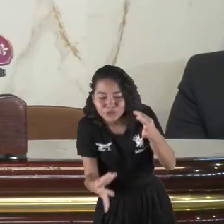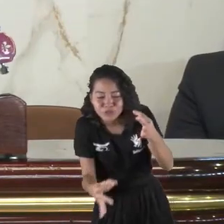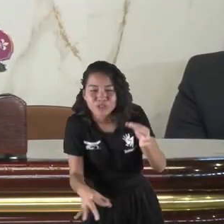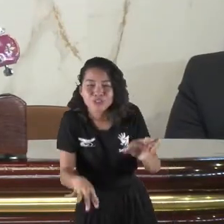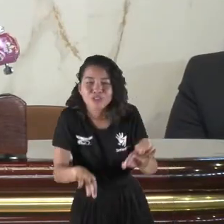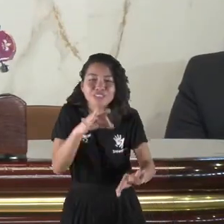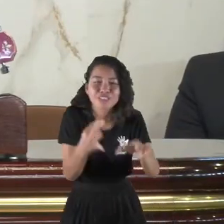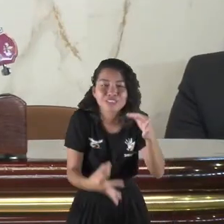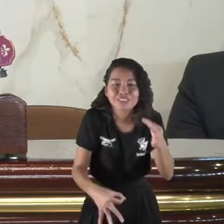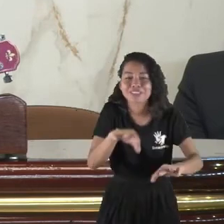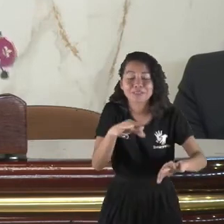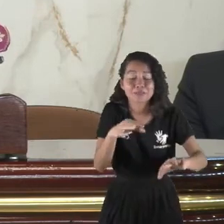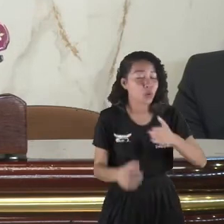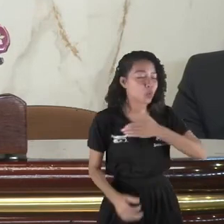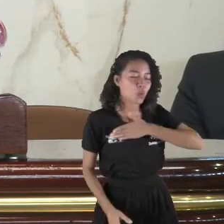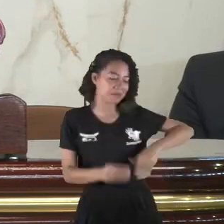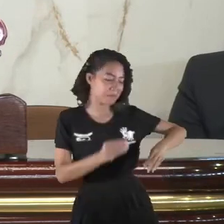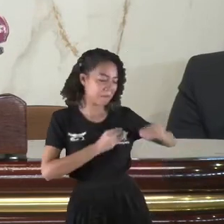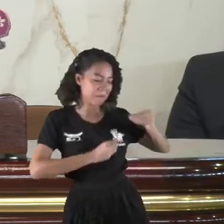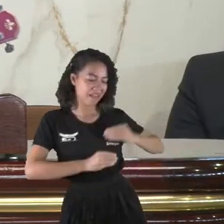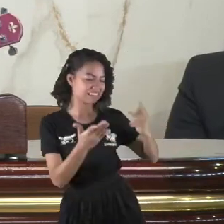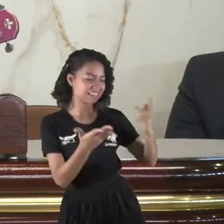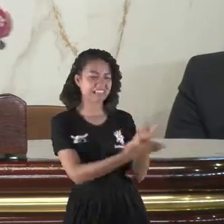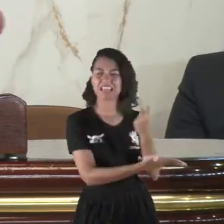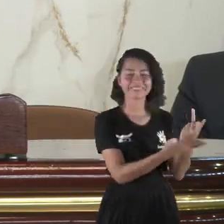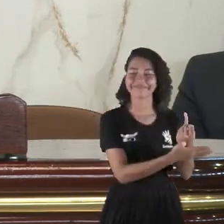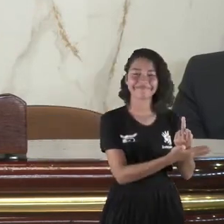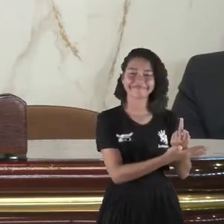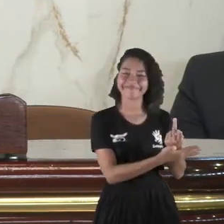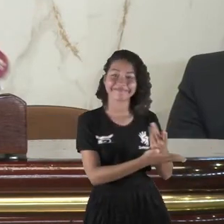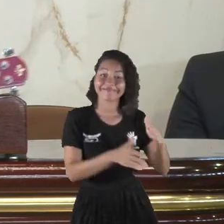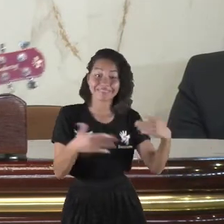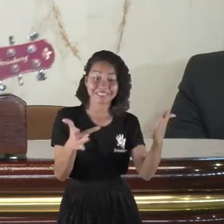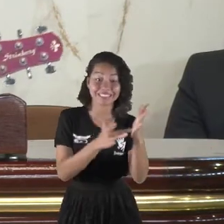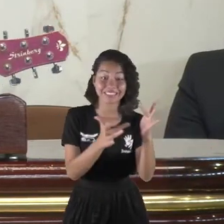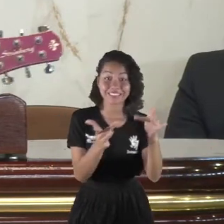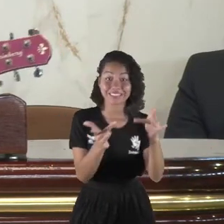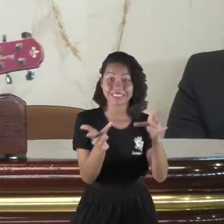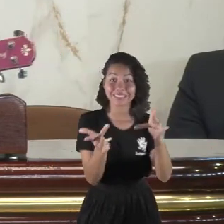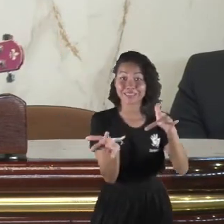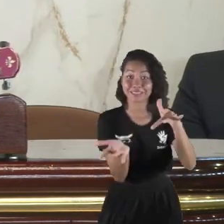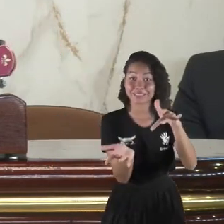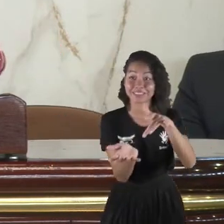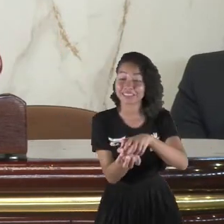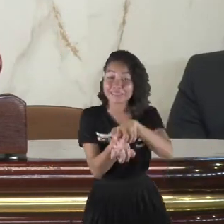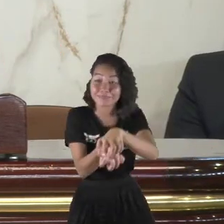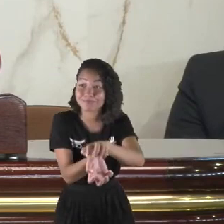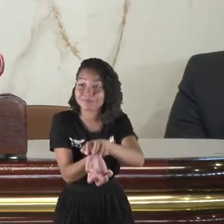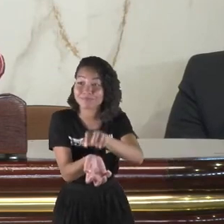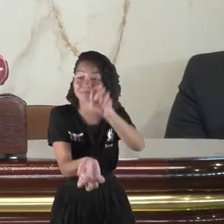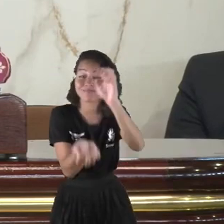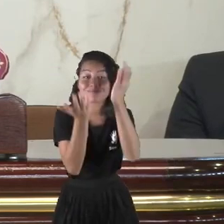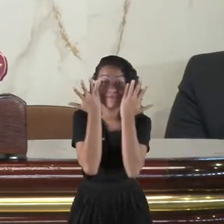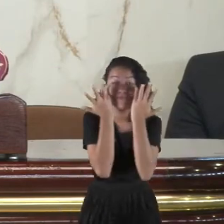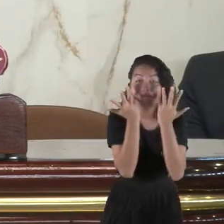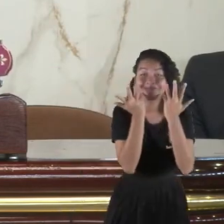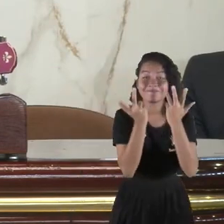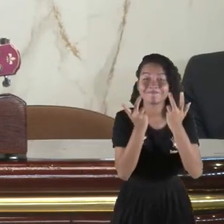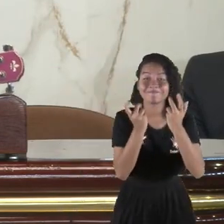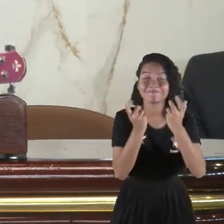odeia a iniquidade. Que ruja o leão e que a terra